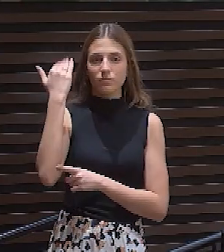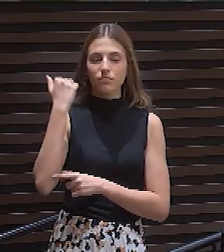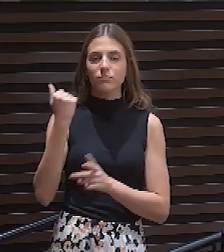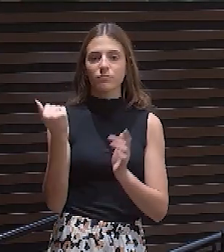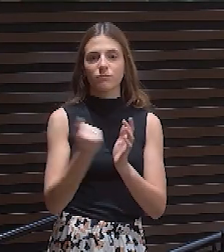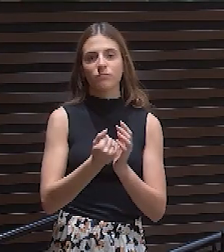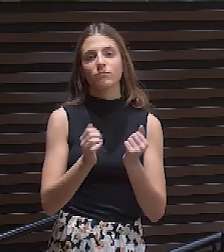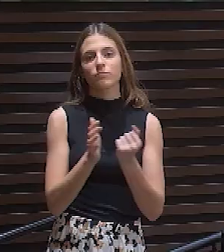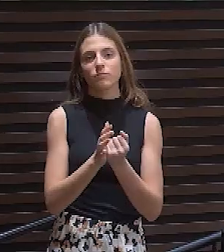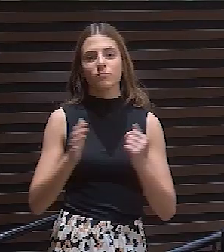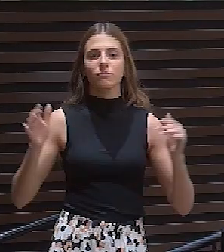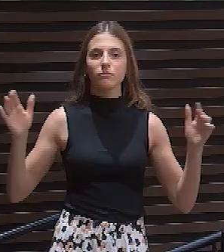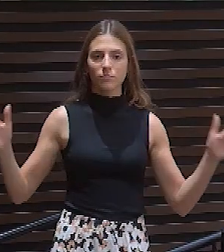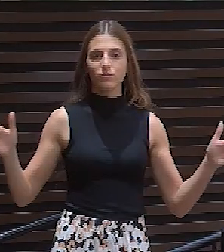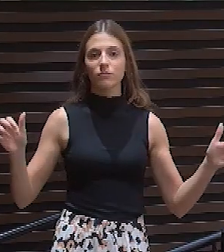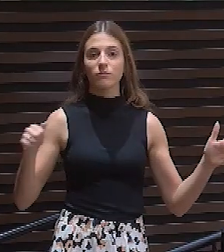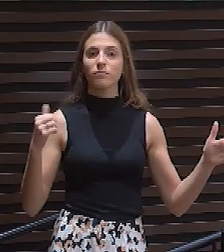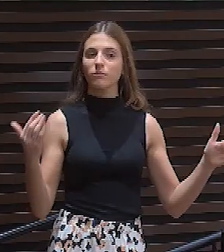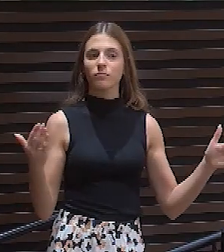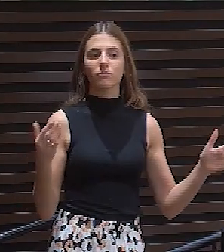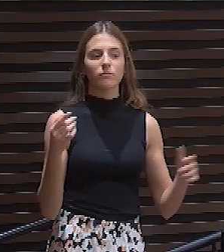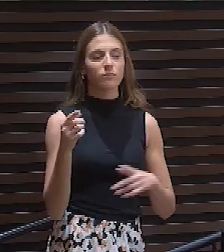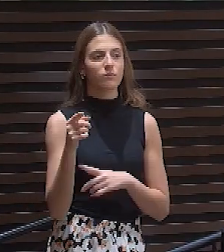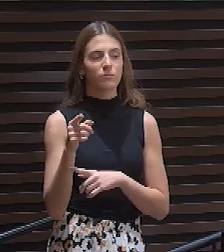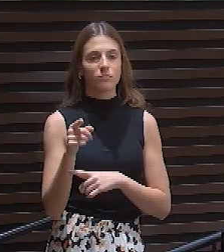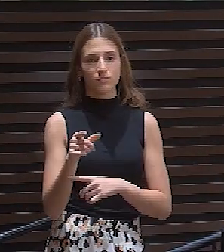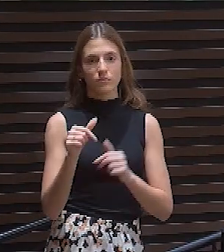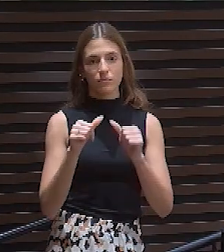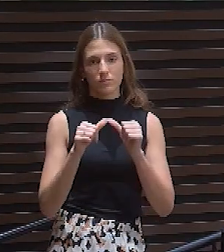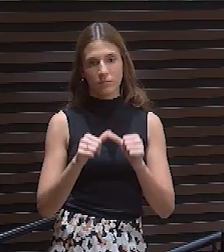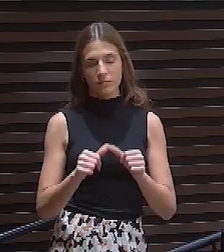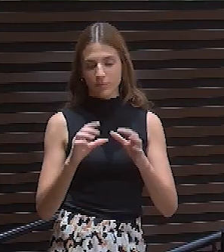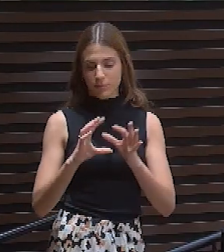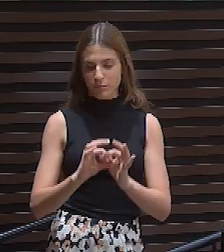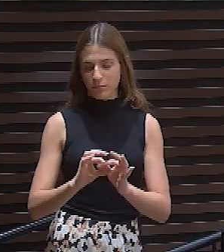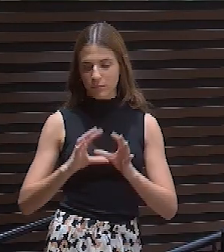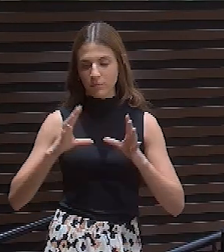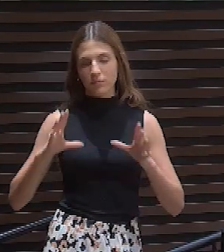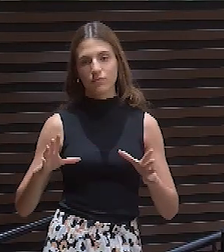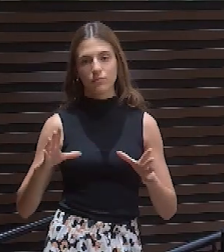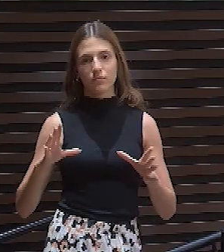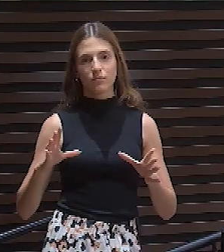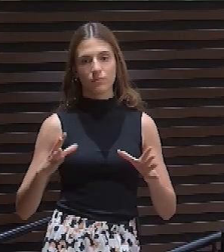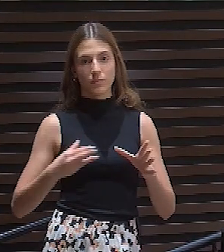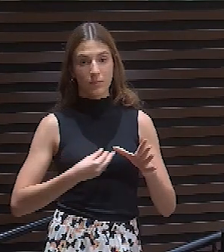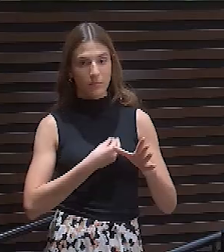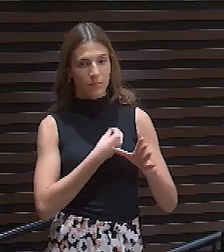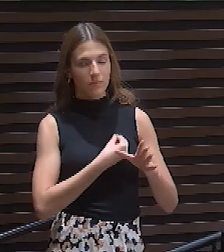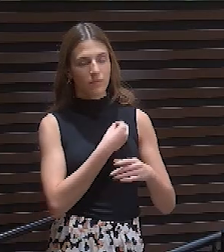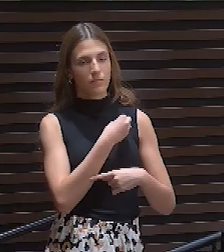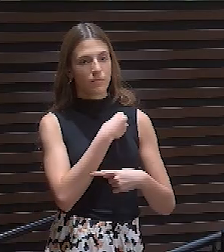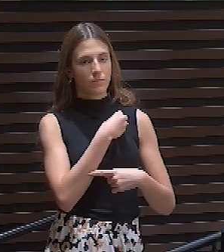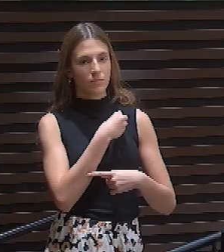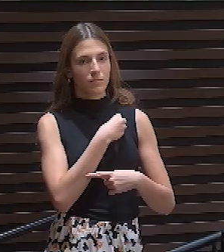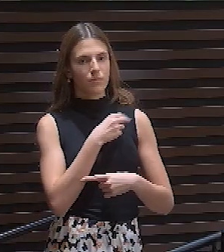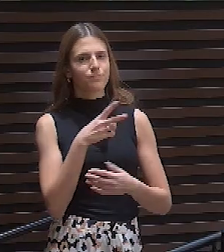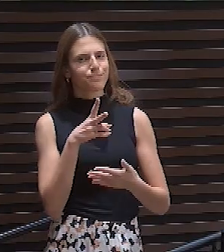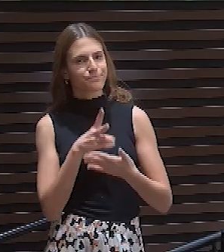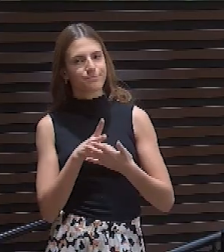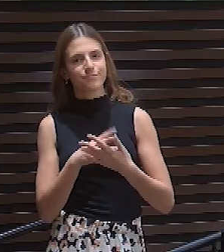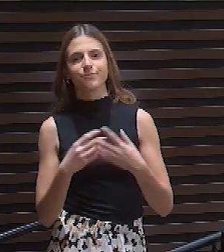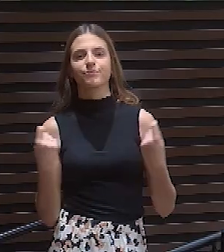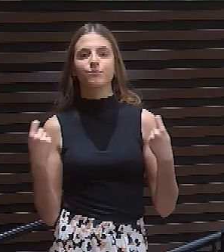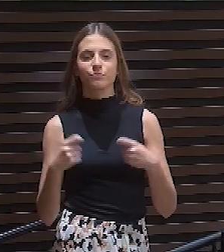crucificado e, portanto, você está liberto do velho homem, ainda que tenha que